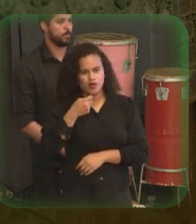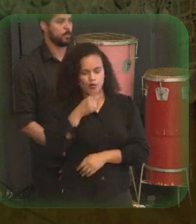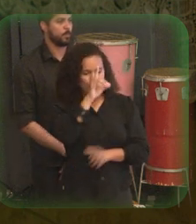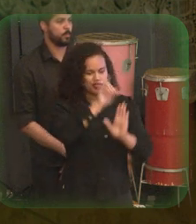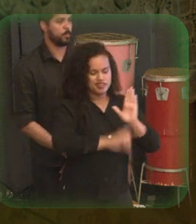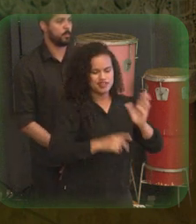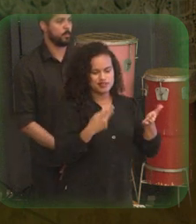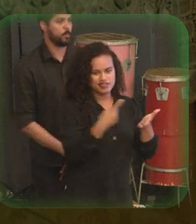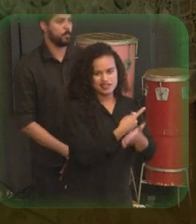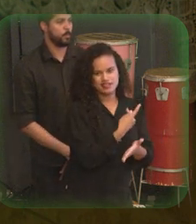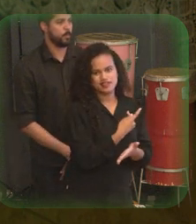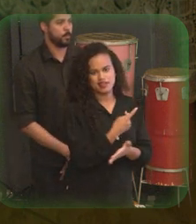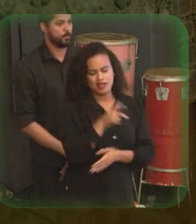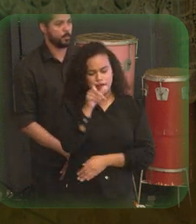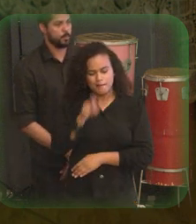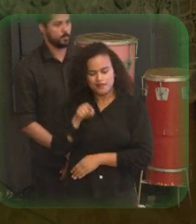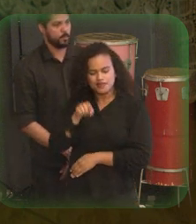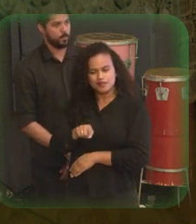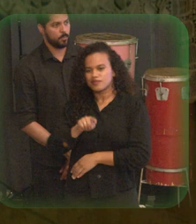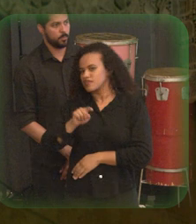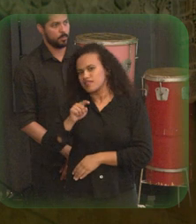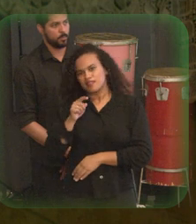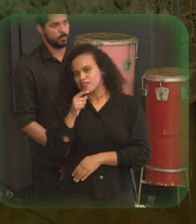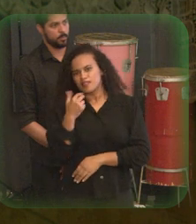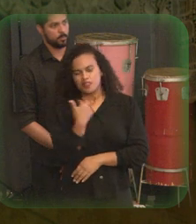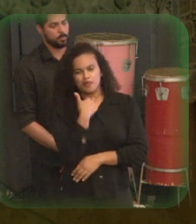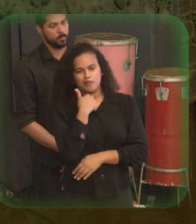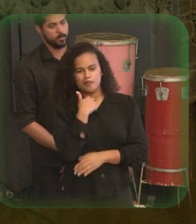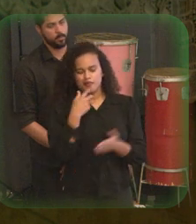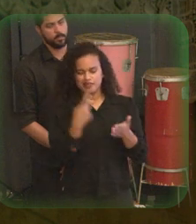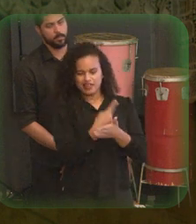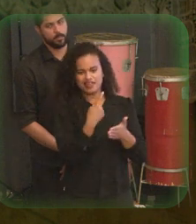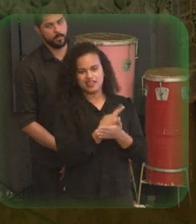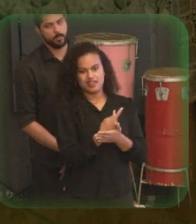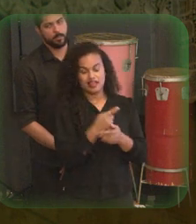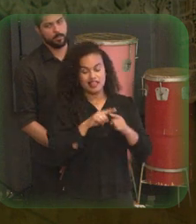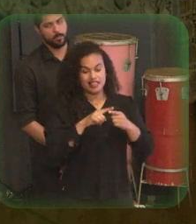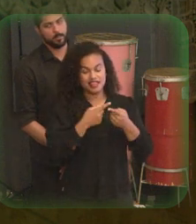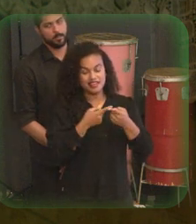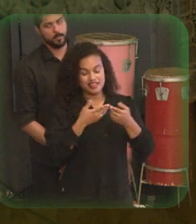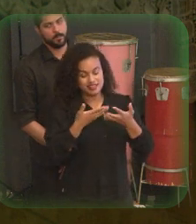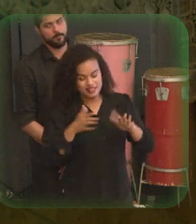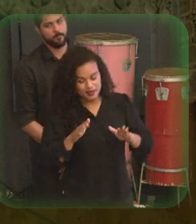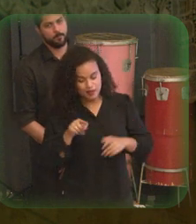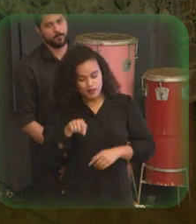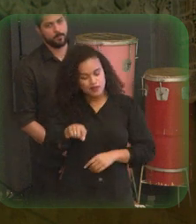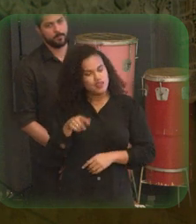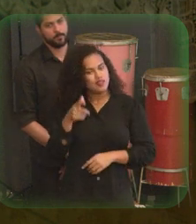erro. E quem não pode errar, também não pode aprender, governador.